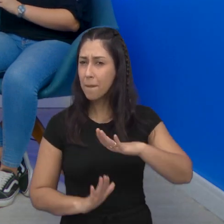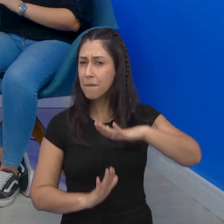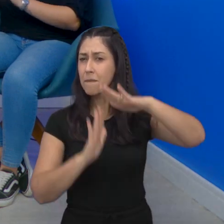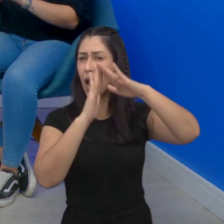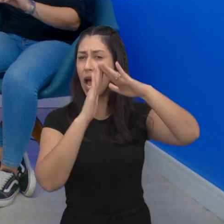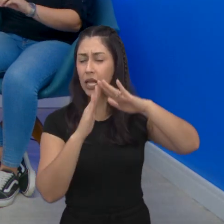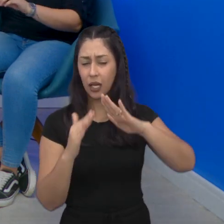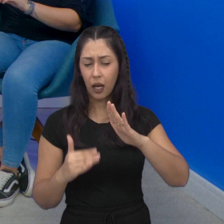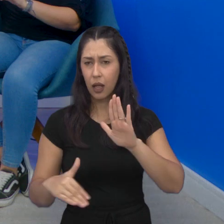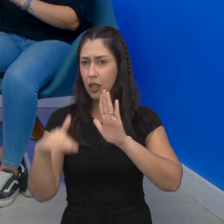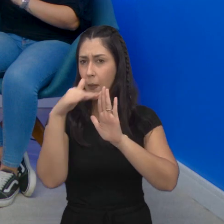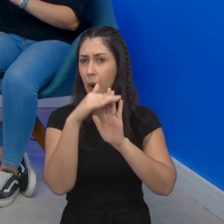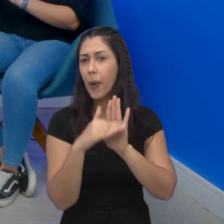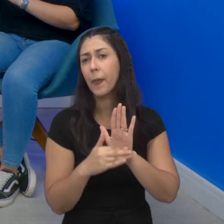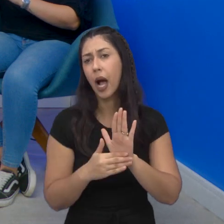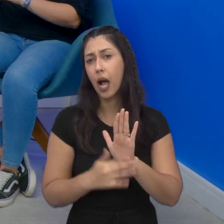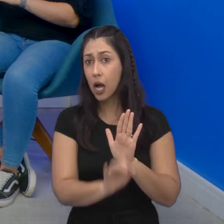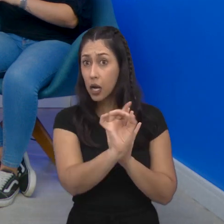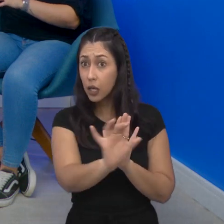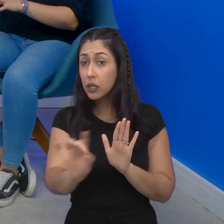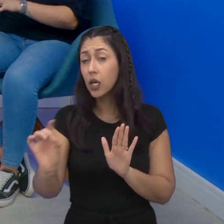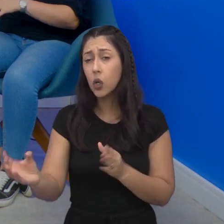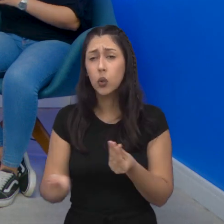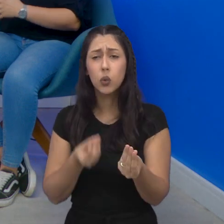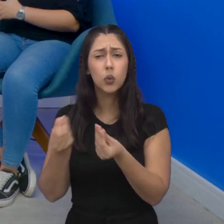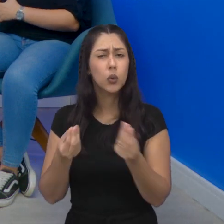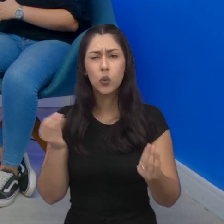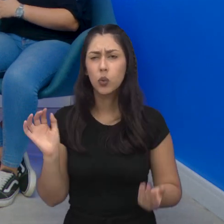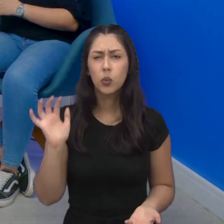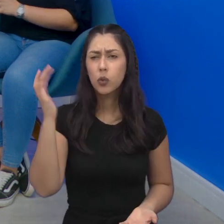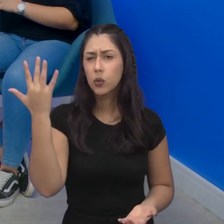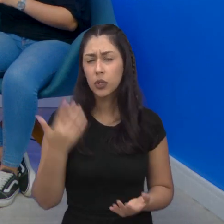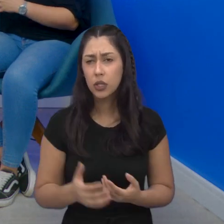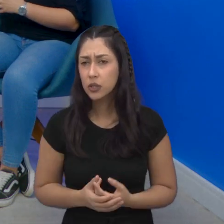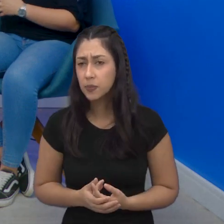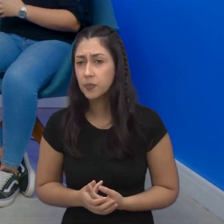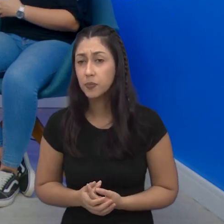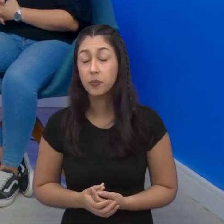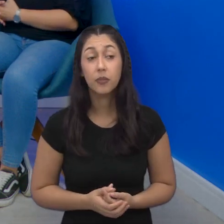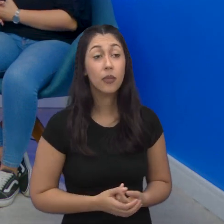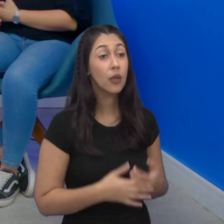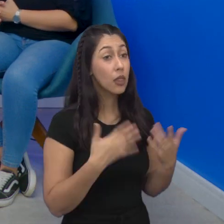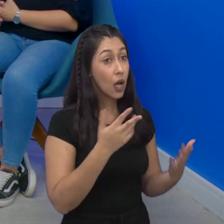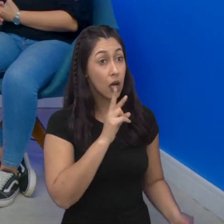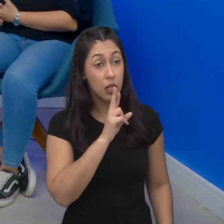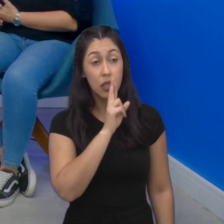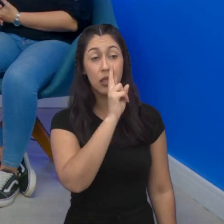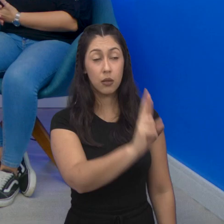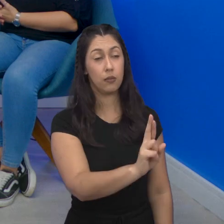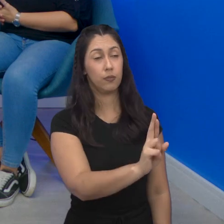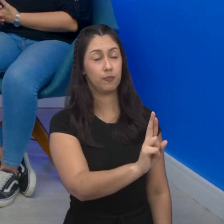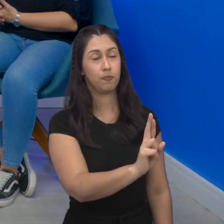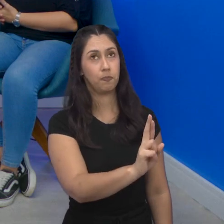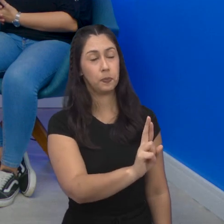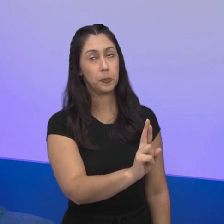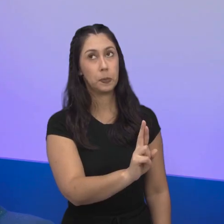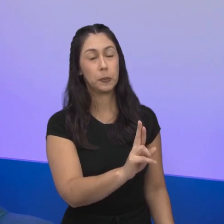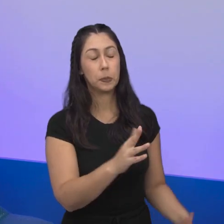são metas mundiais, são metas para cada país? Como funcionam esses resultados? Assim? Os resultados eles